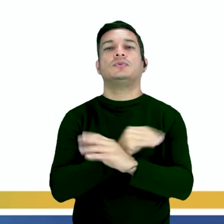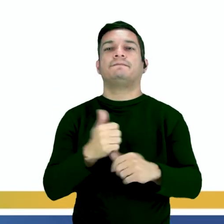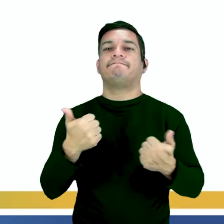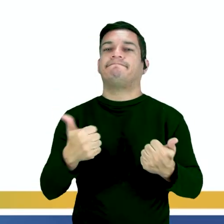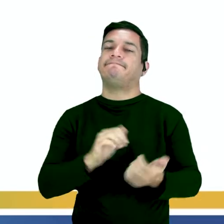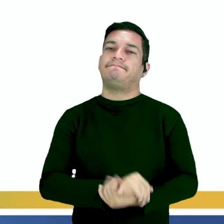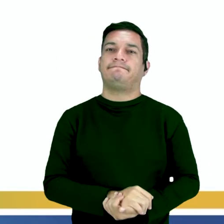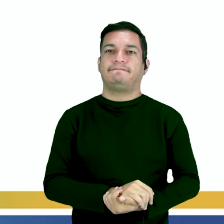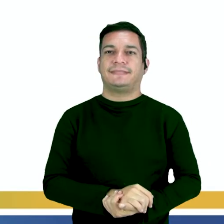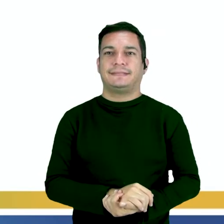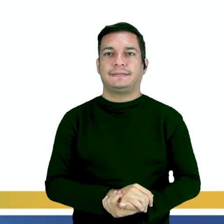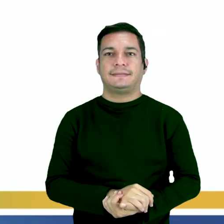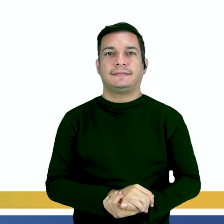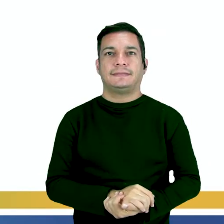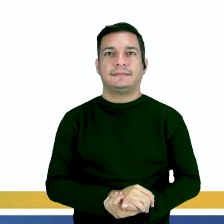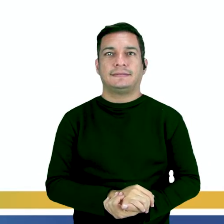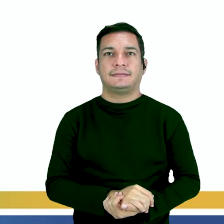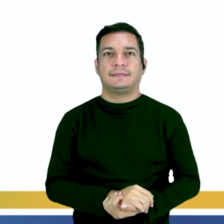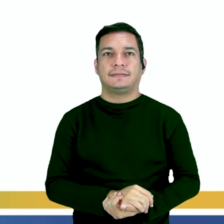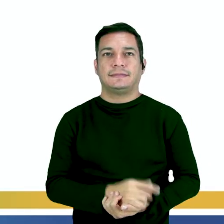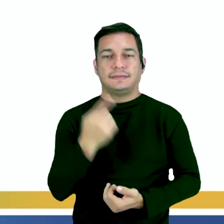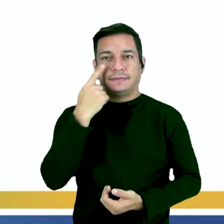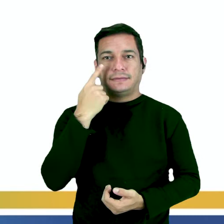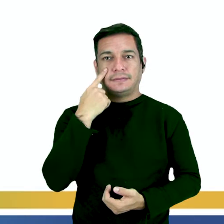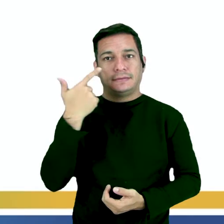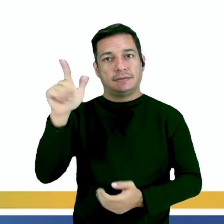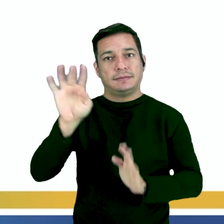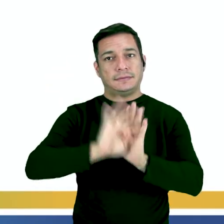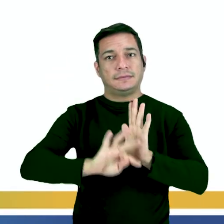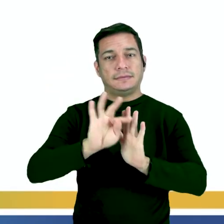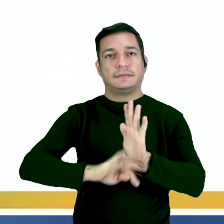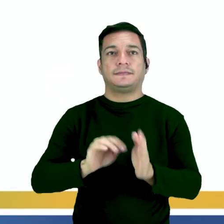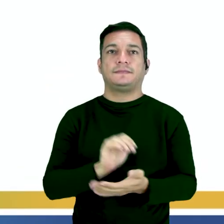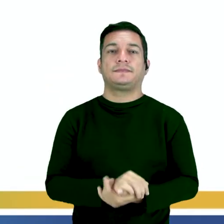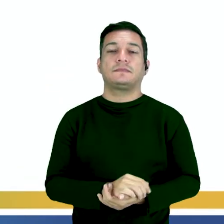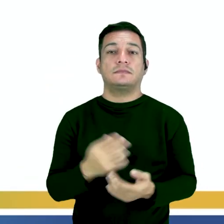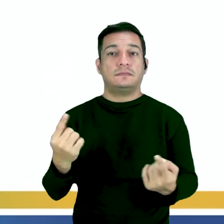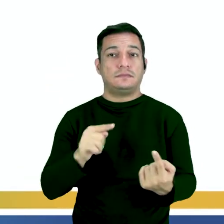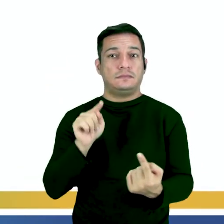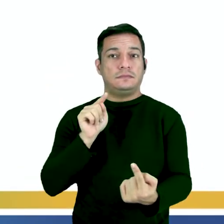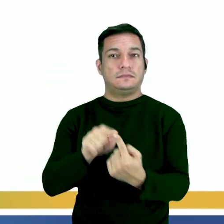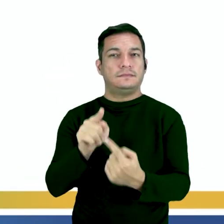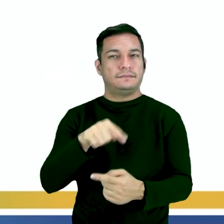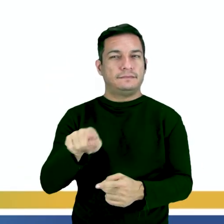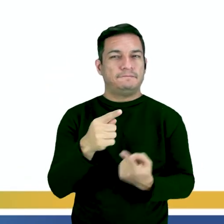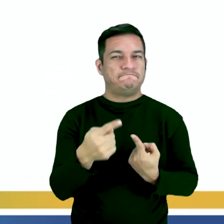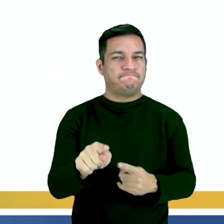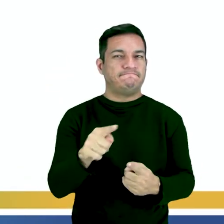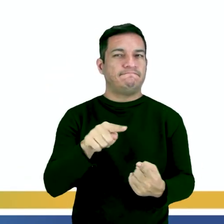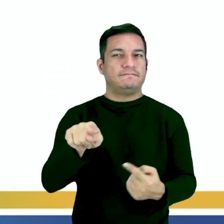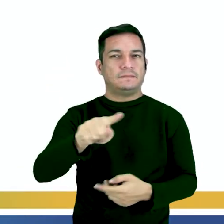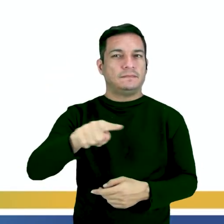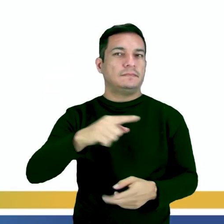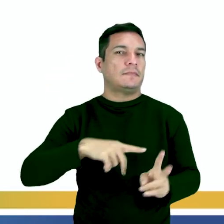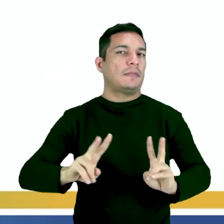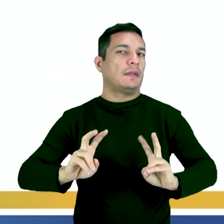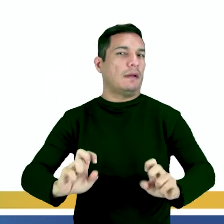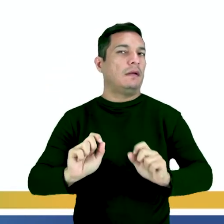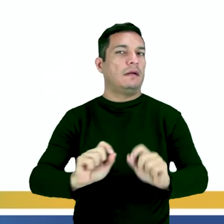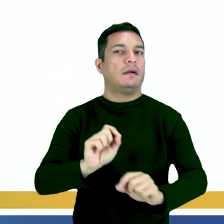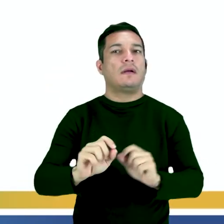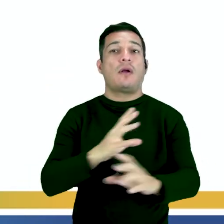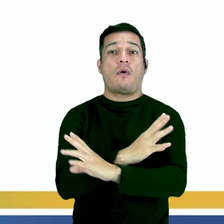conjunções. Vamos observar agora um outro texto? Agora eu desafio você que está aí em casa a perceber